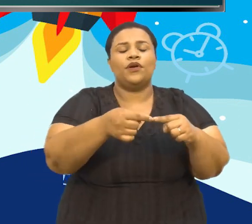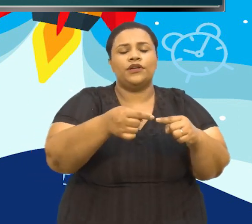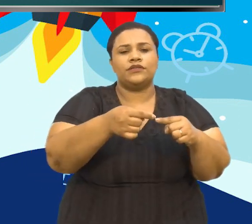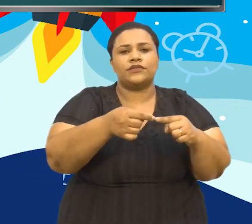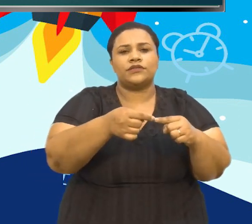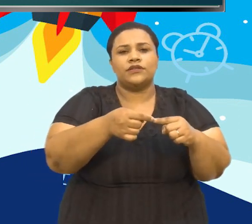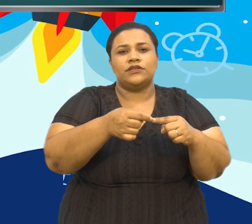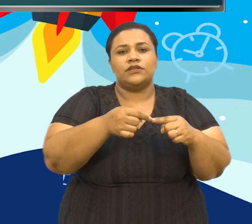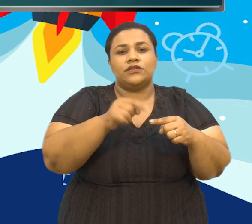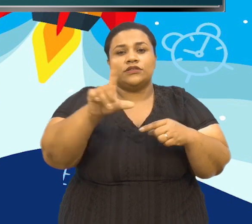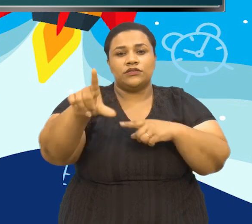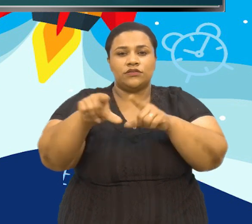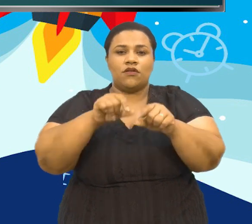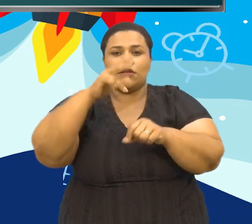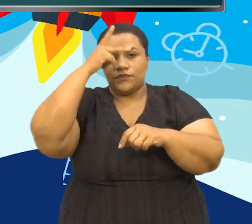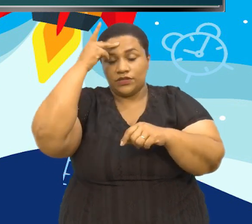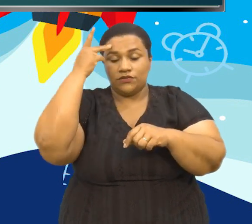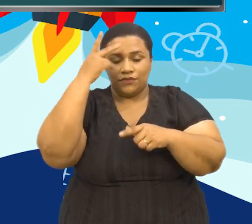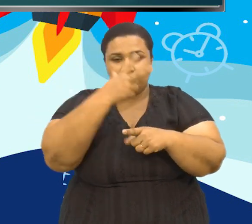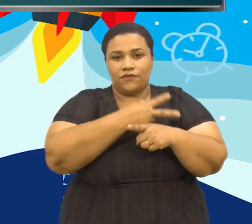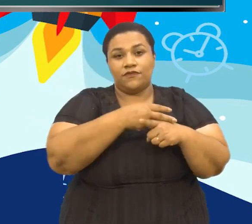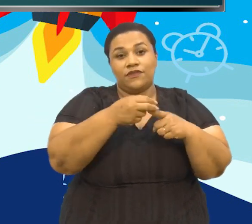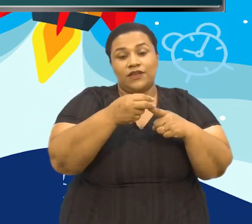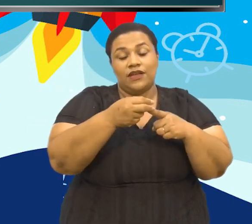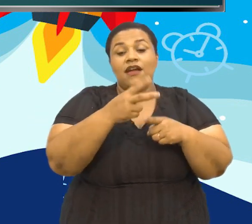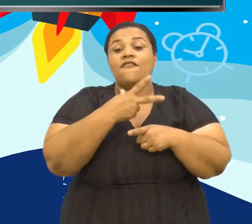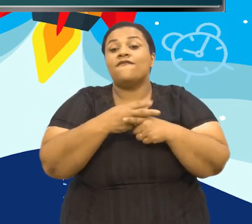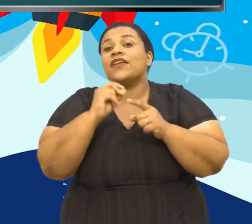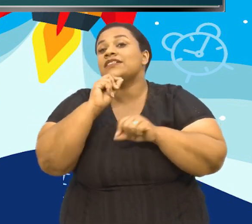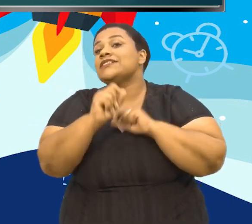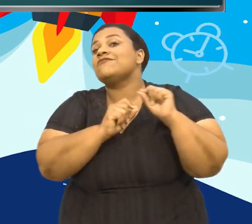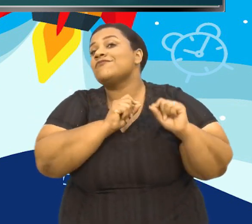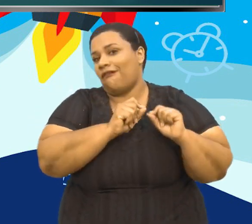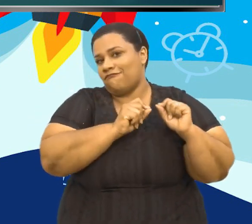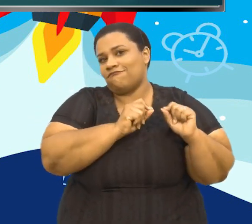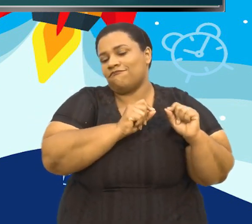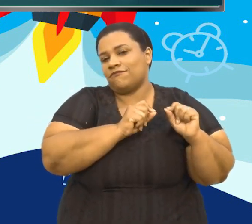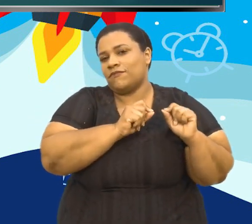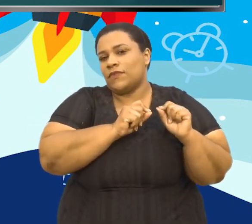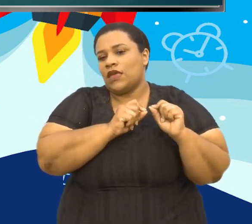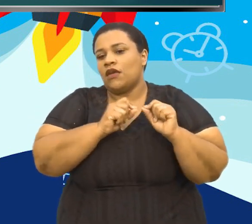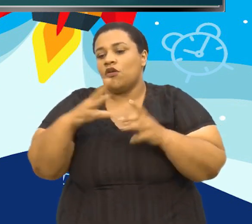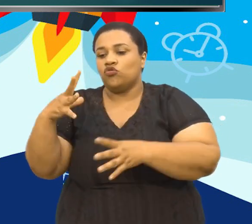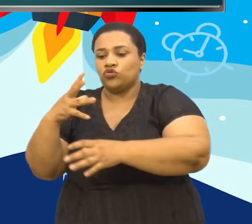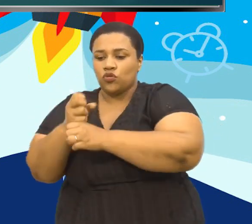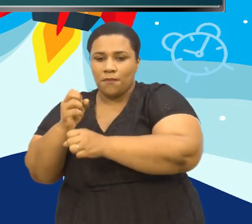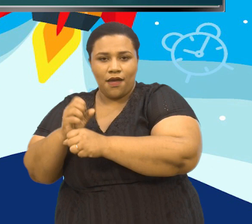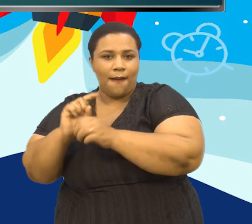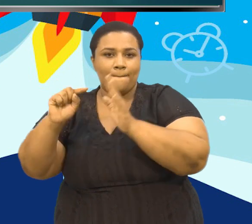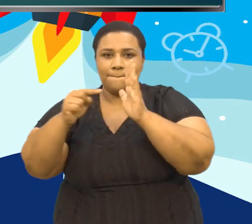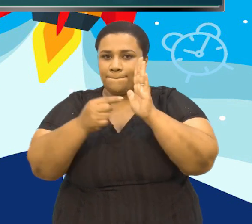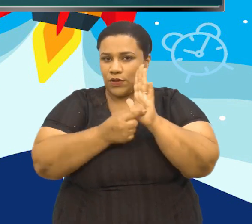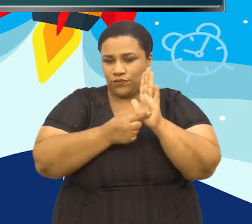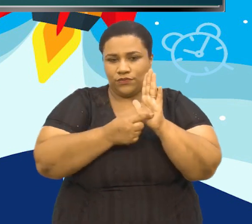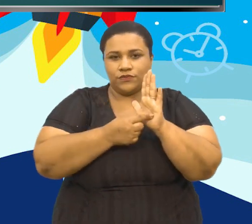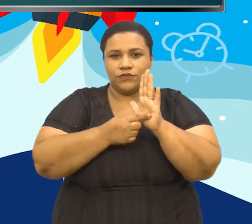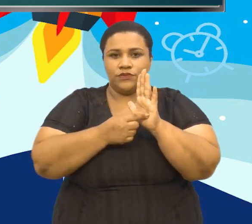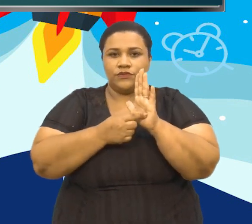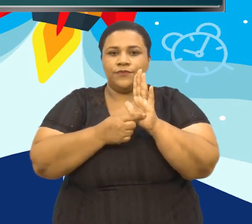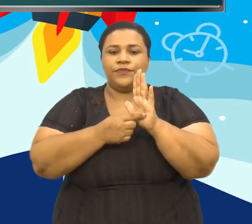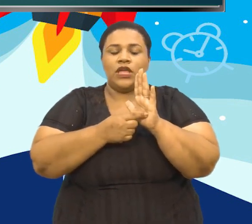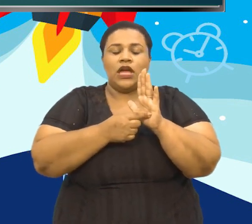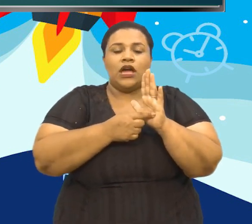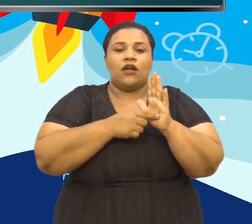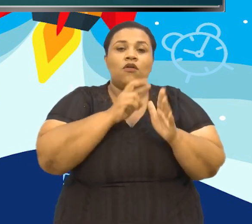quem será o vencedor. Então, vence quem somar mais ponto. Categorias sem resposta vale